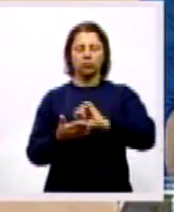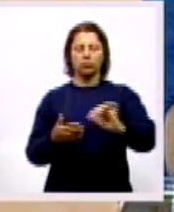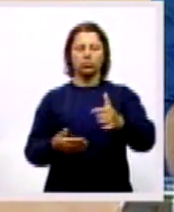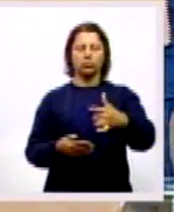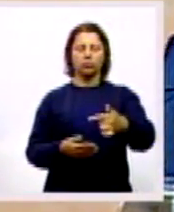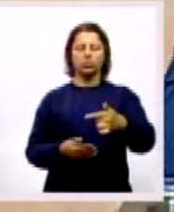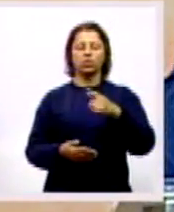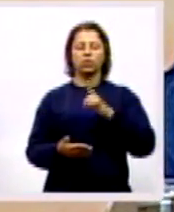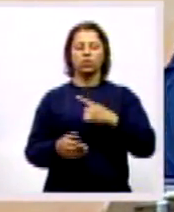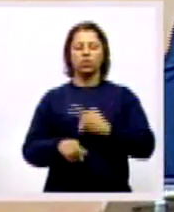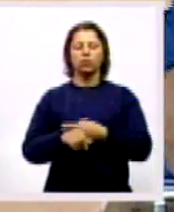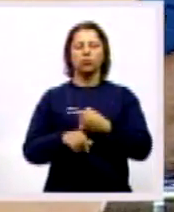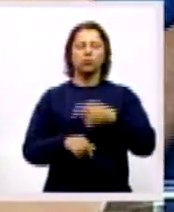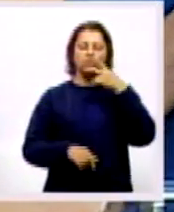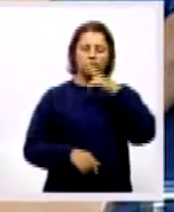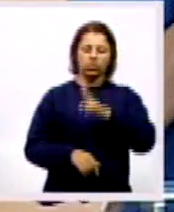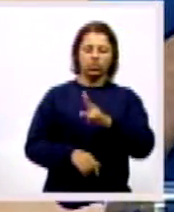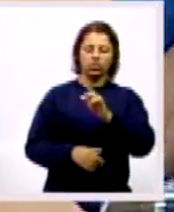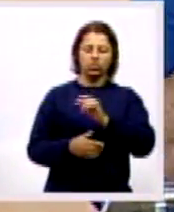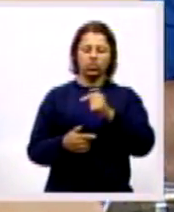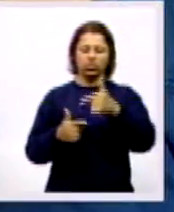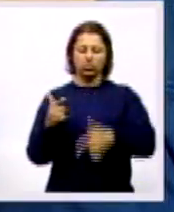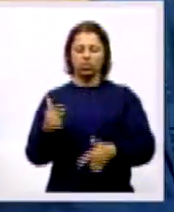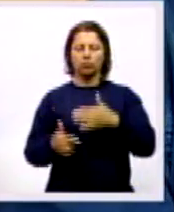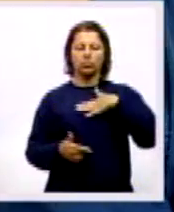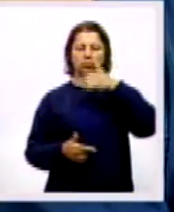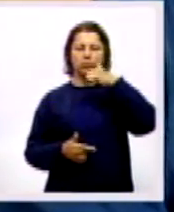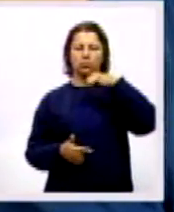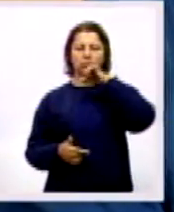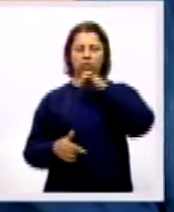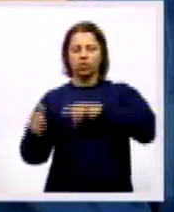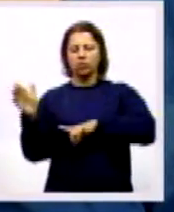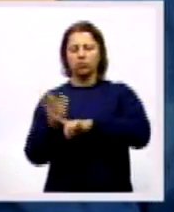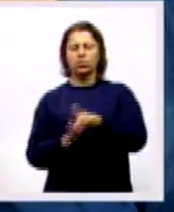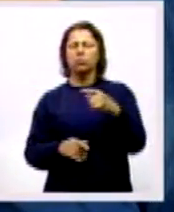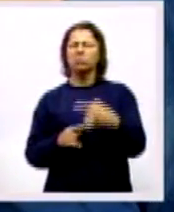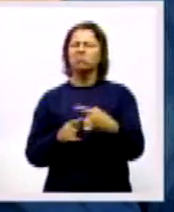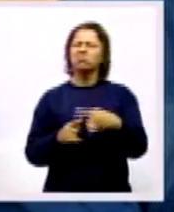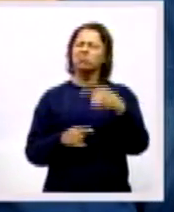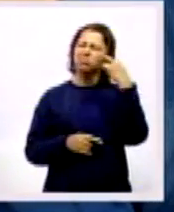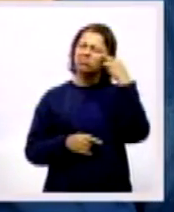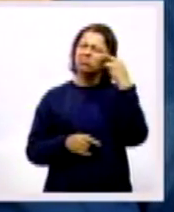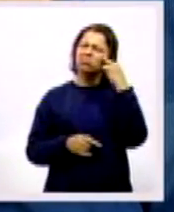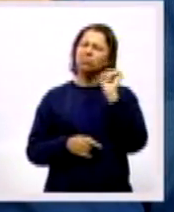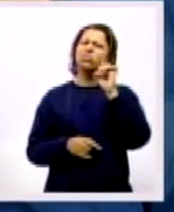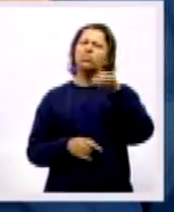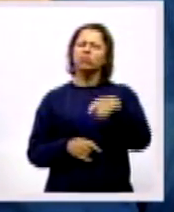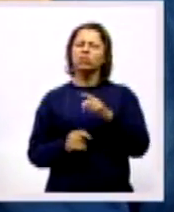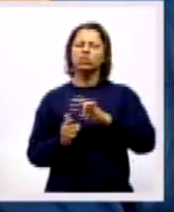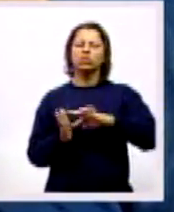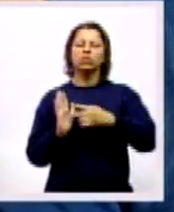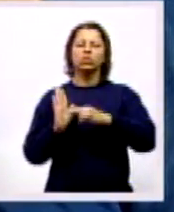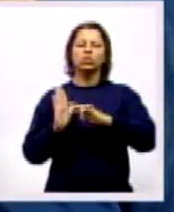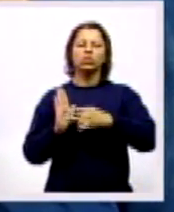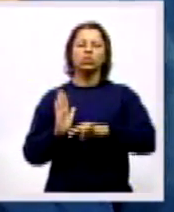vi a letra da minha mãe, eu pensei, o que será que a dona Ana anotou esse negócio aqui, né? O que esse texto quer